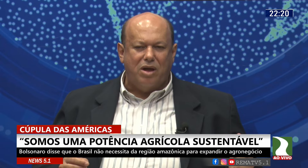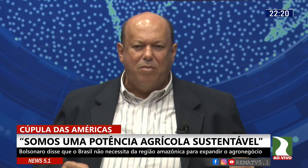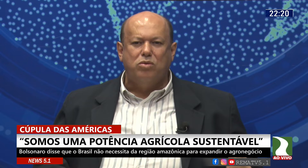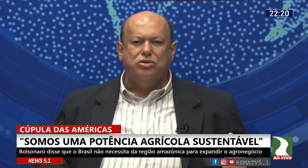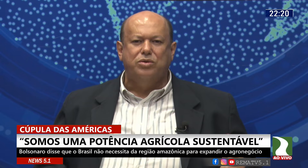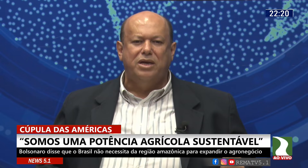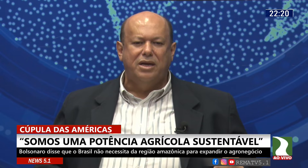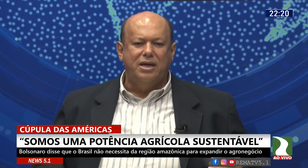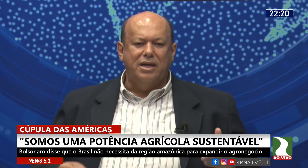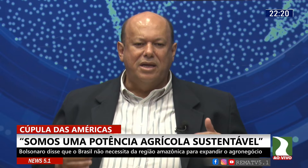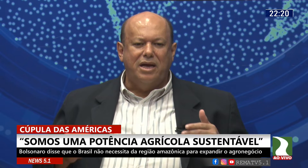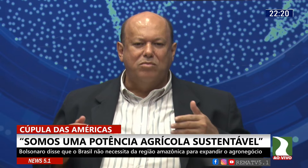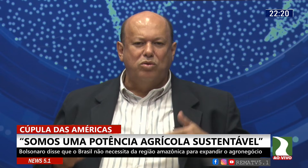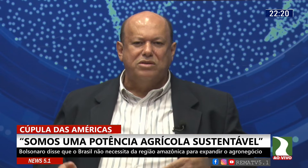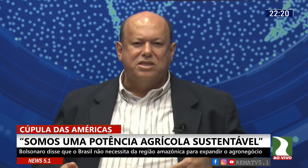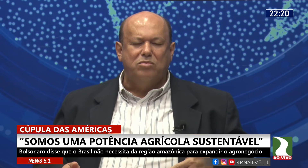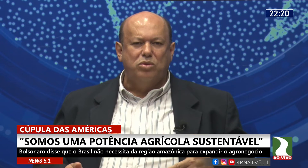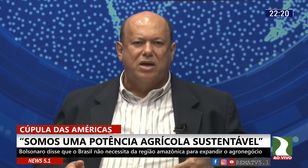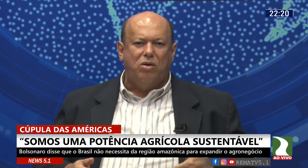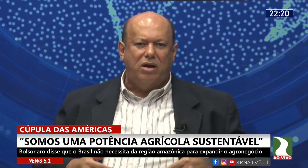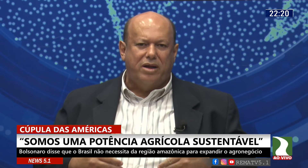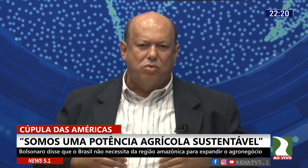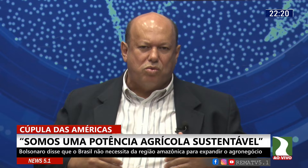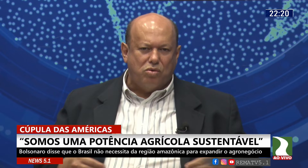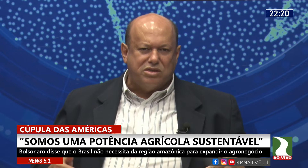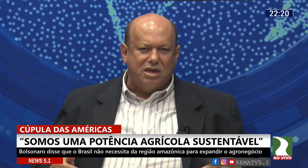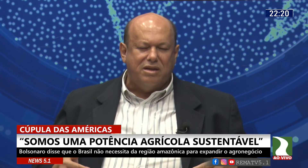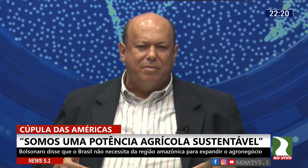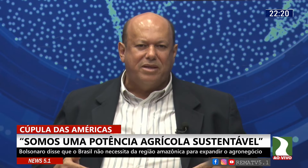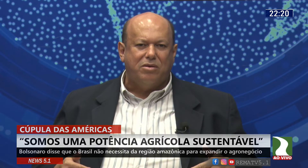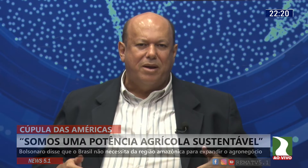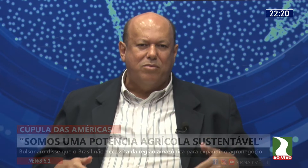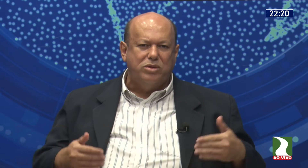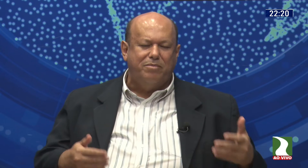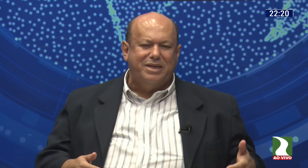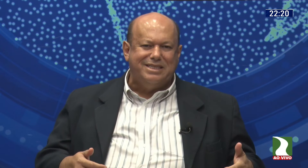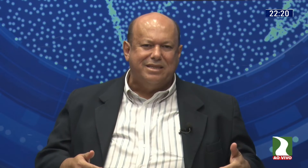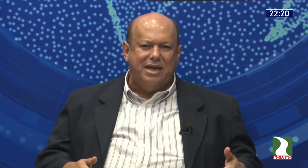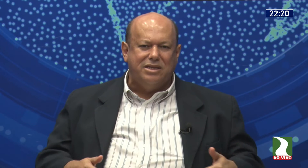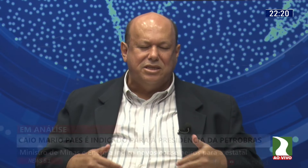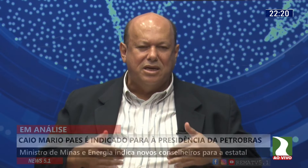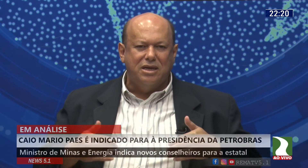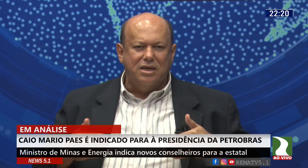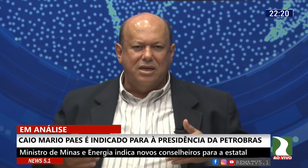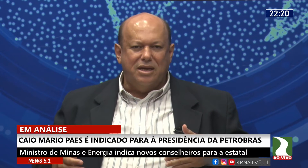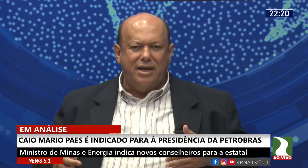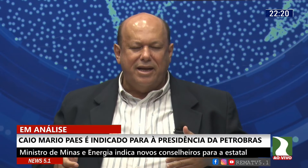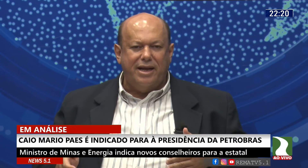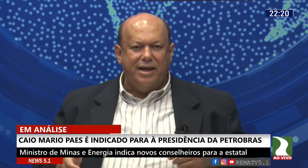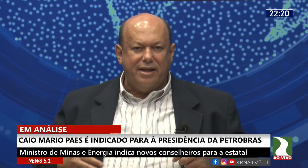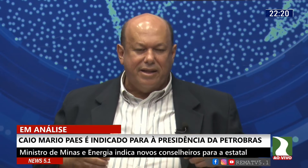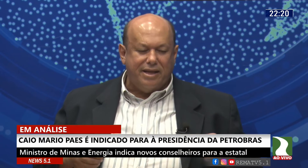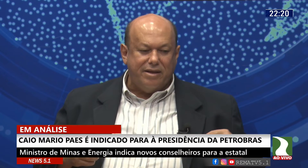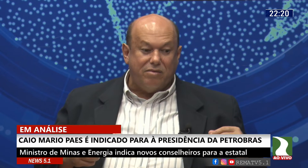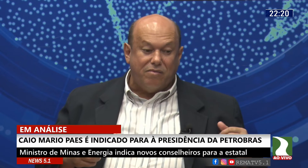a mão cujo i aê mudou-se muda agora o conselho da Petrobras muda Presidente